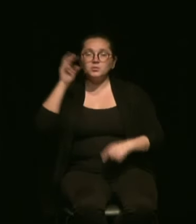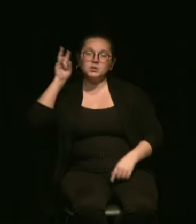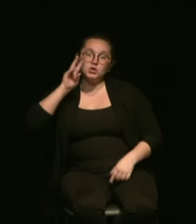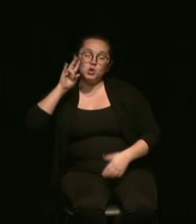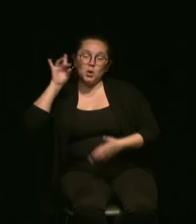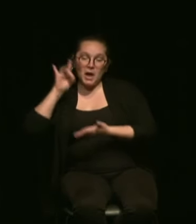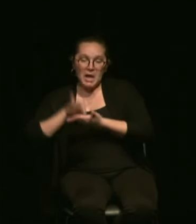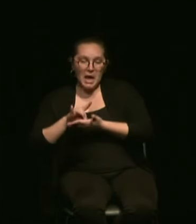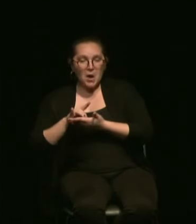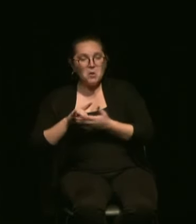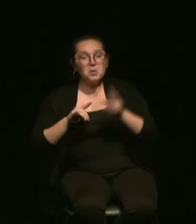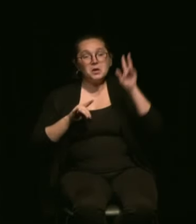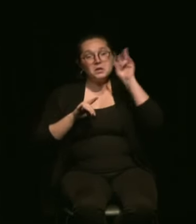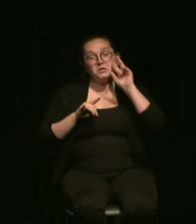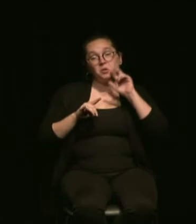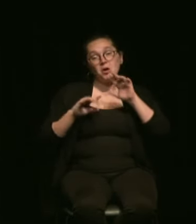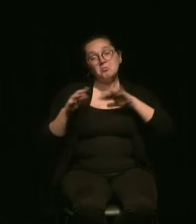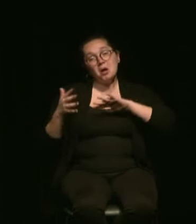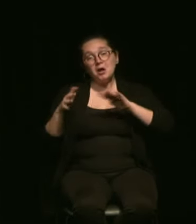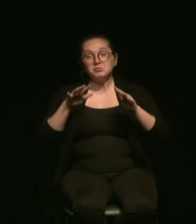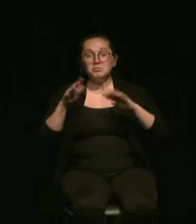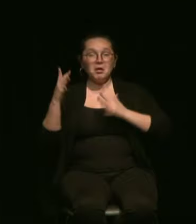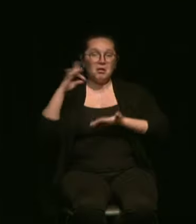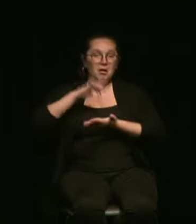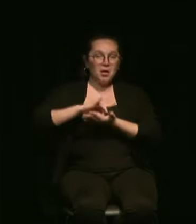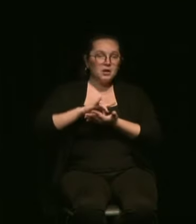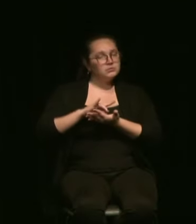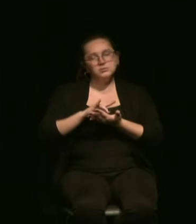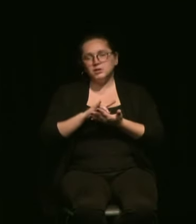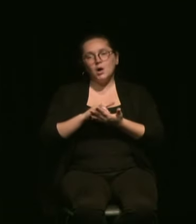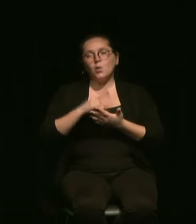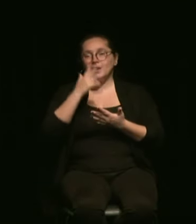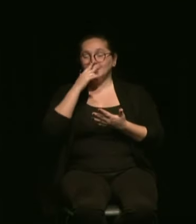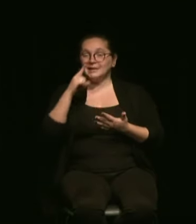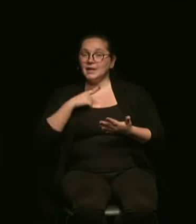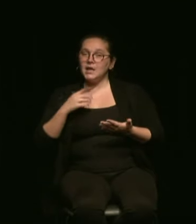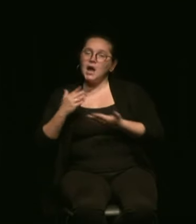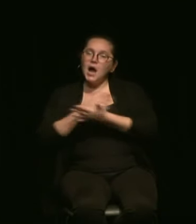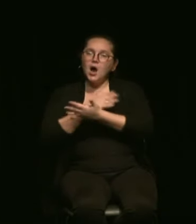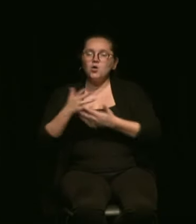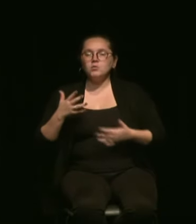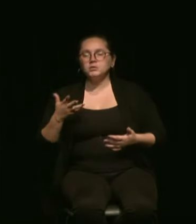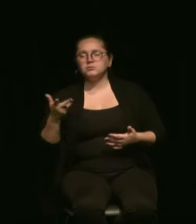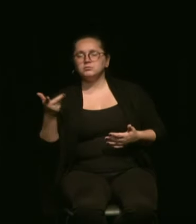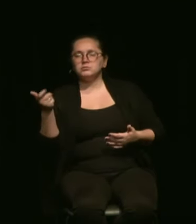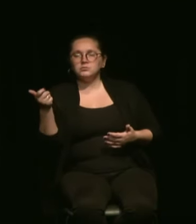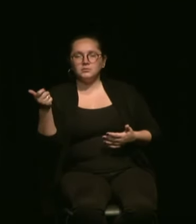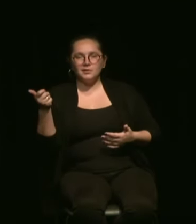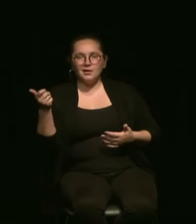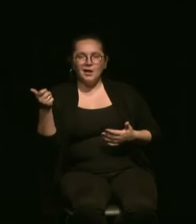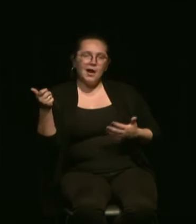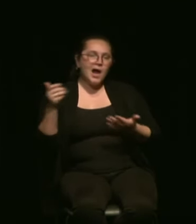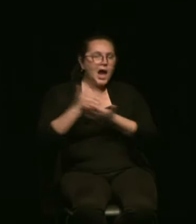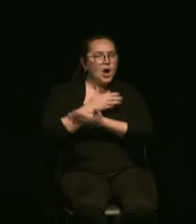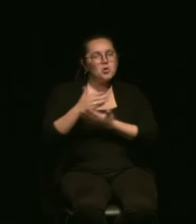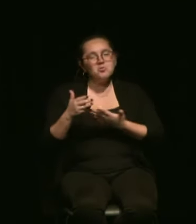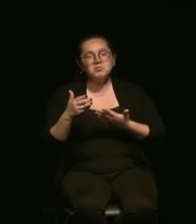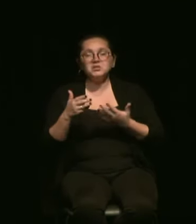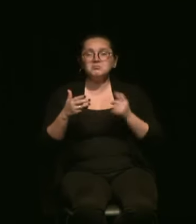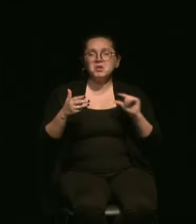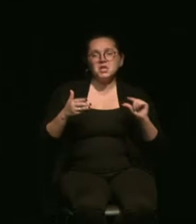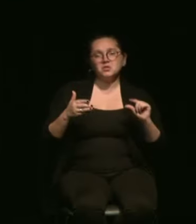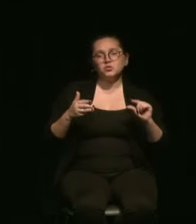em jogo de cena. Tem histórias mais convincentes e menos convincentes, ou mais comoventes ou menos comoventes. E a